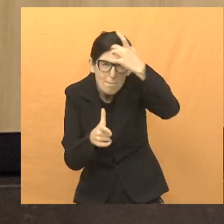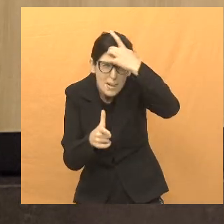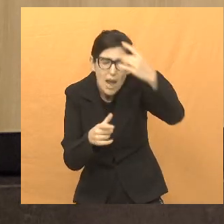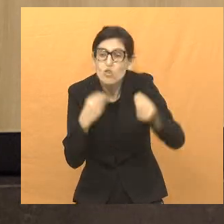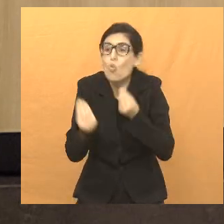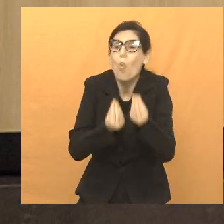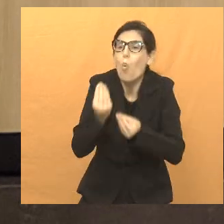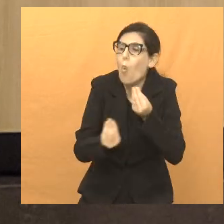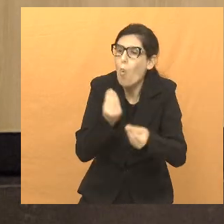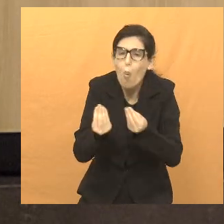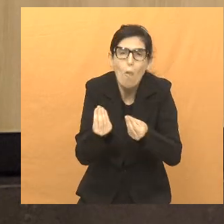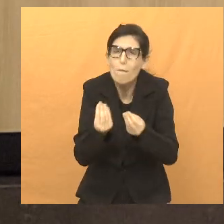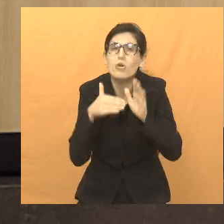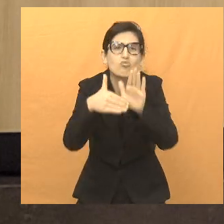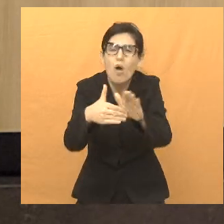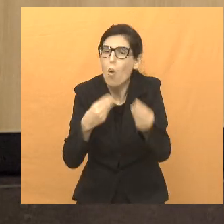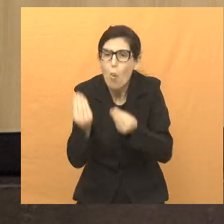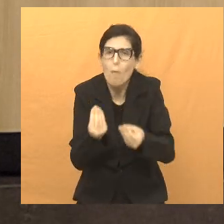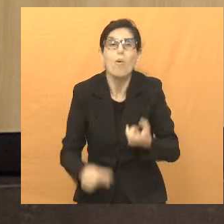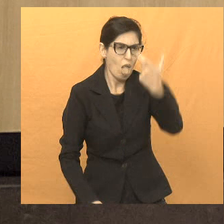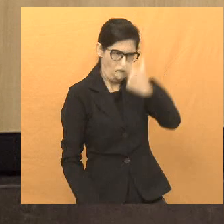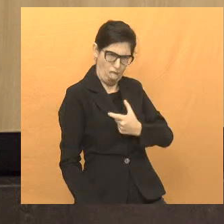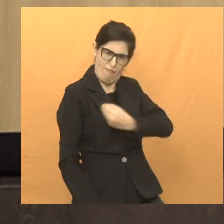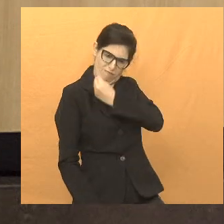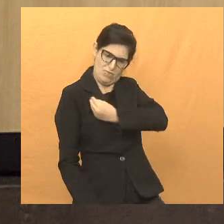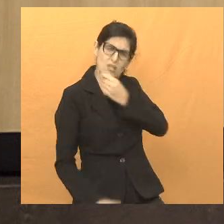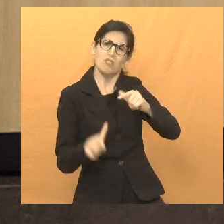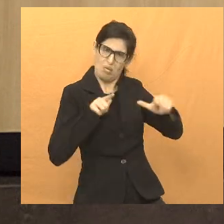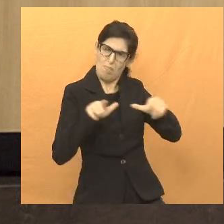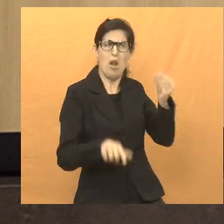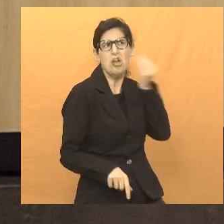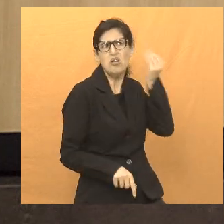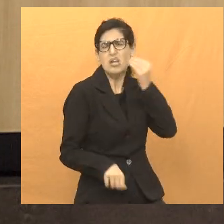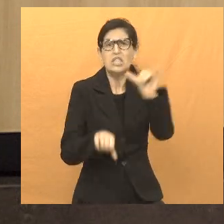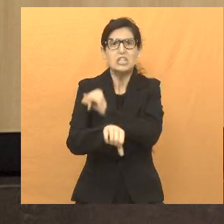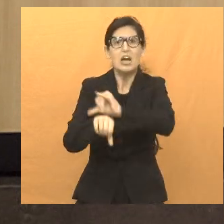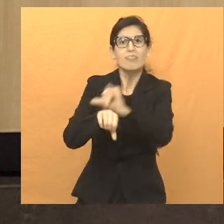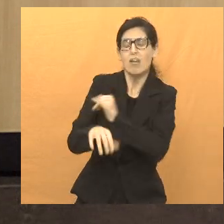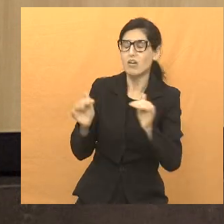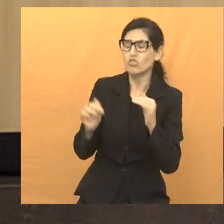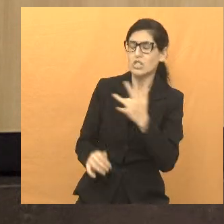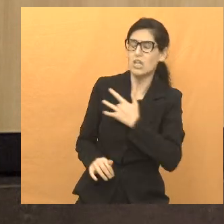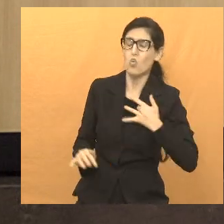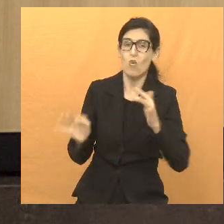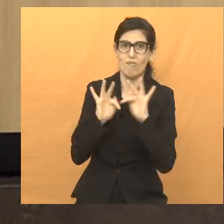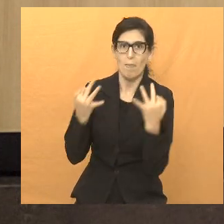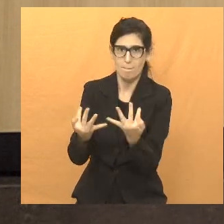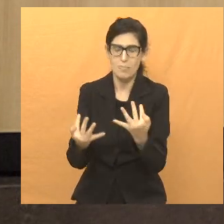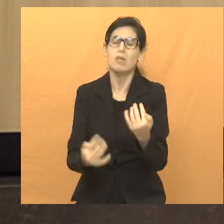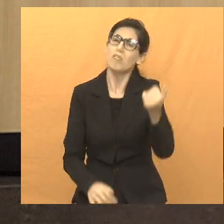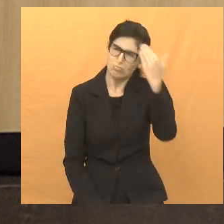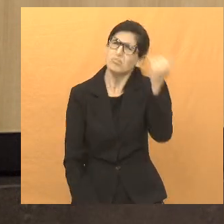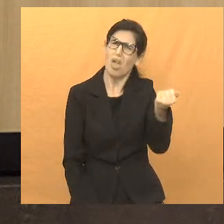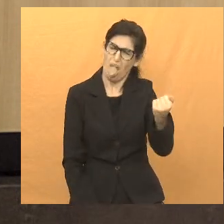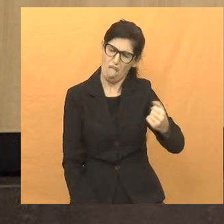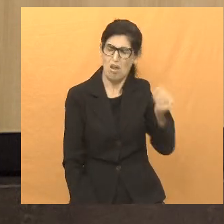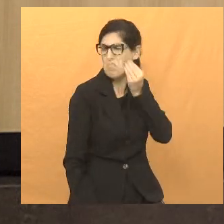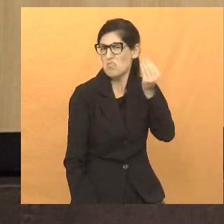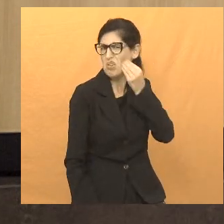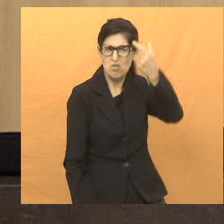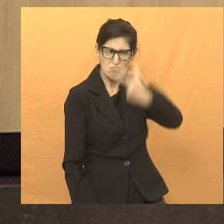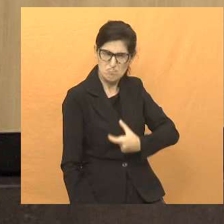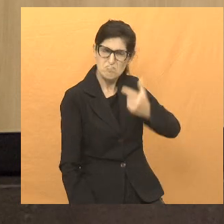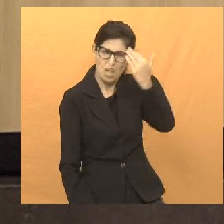Acho que eu trabalhei muito tempo em unidade básica de saúde e estratégia de saúde da família, a gente tem conta de passar para